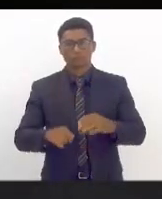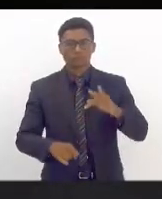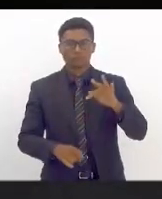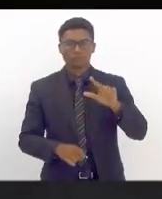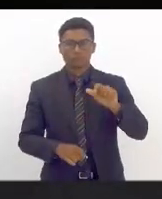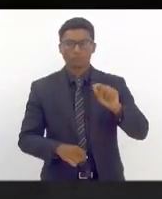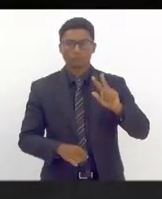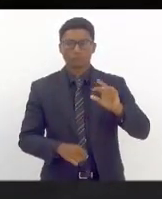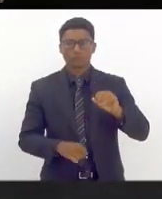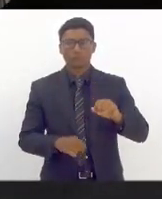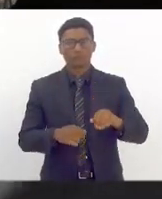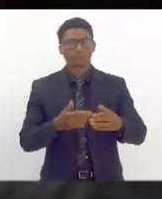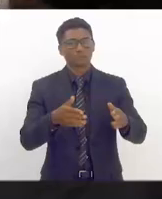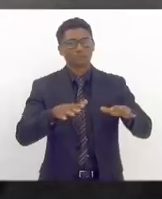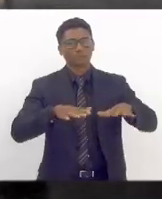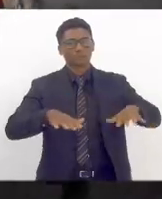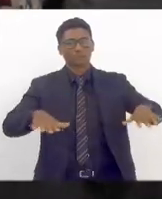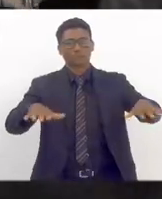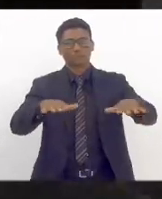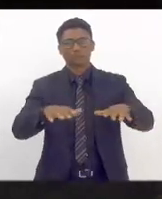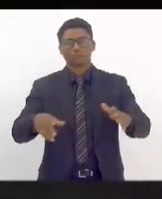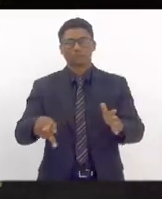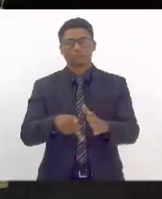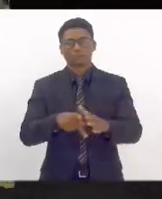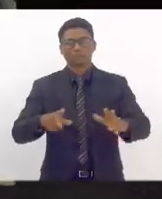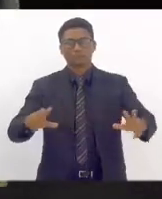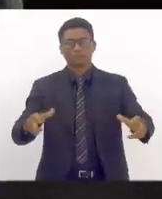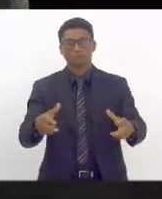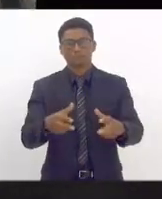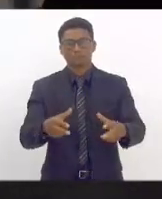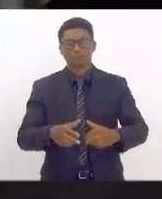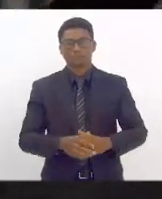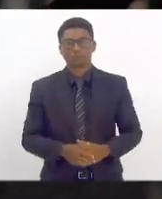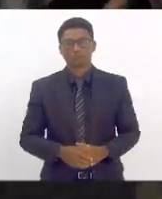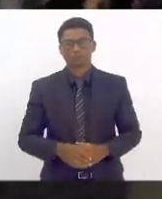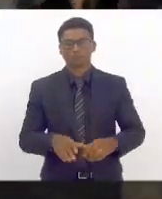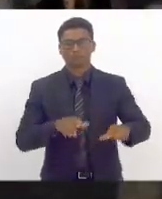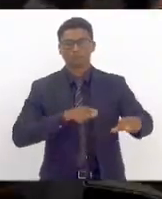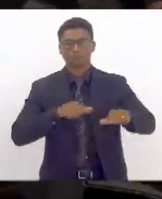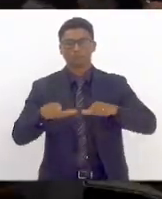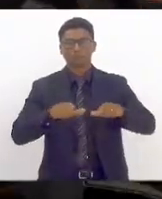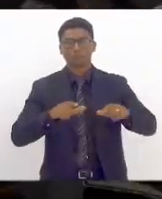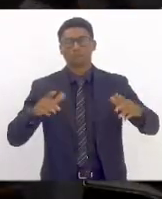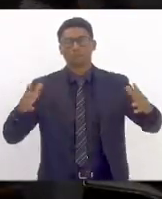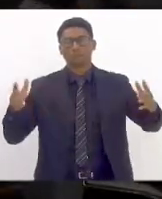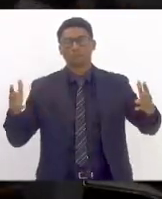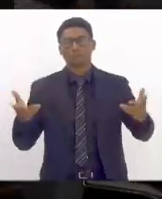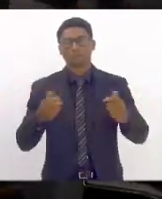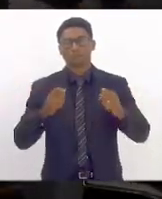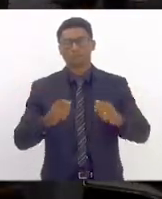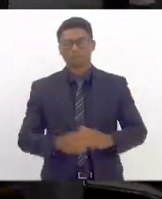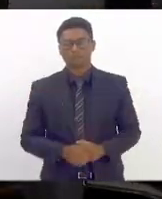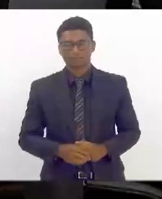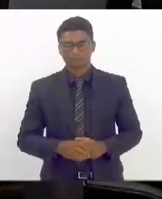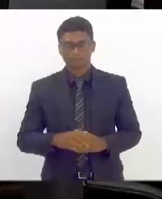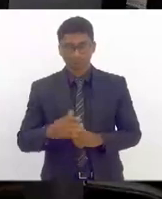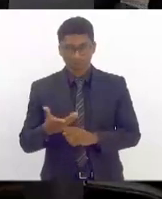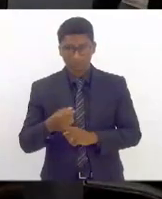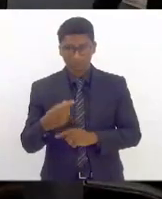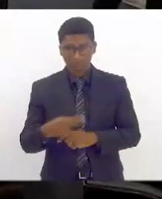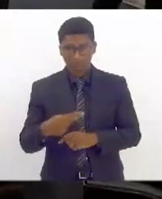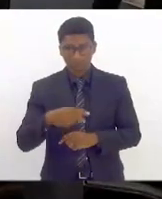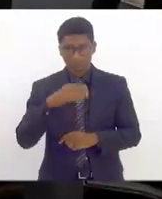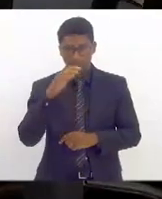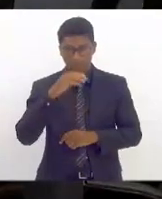a todas as mãos que compõem todo esse trabalho incrível fazer arte nesse país